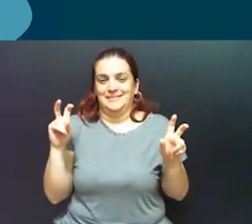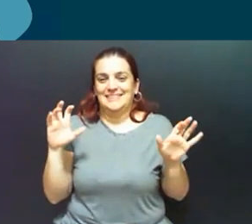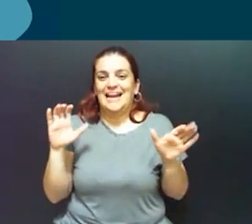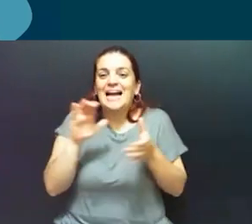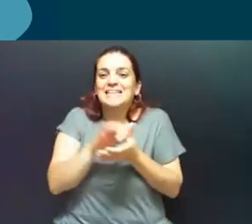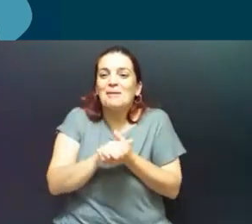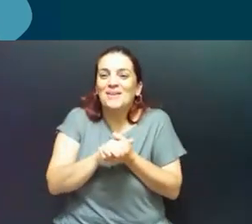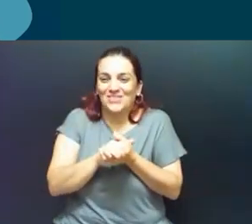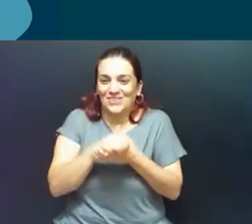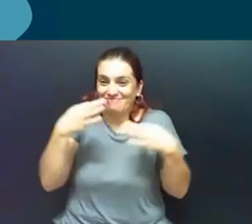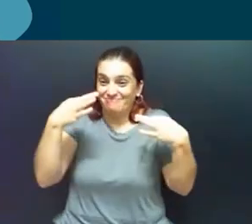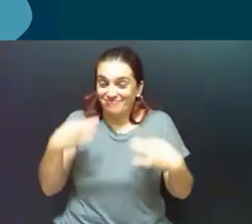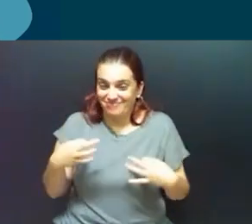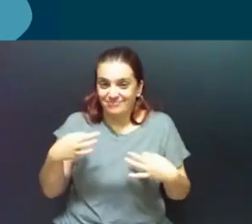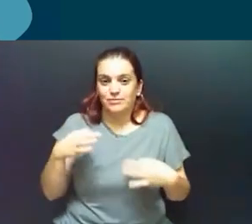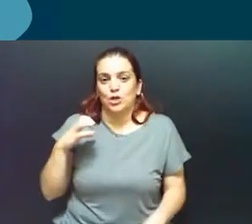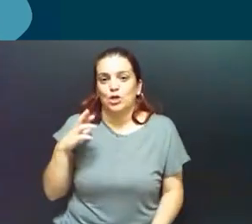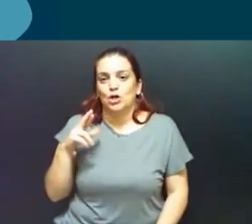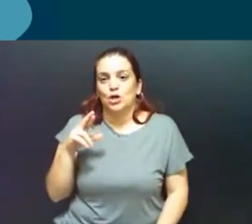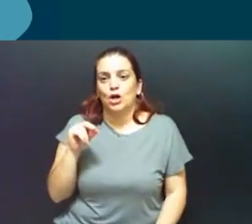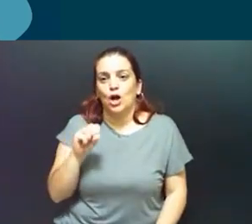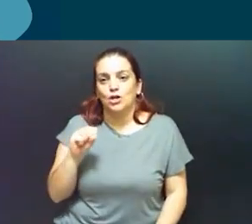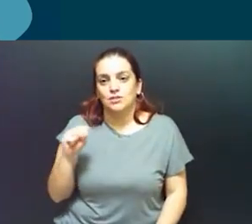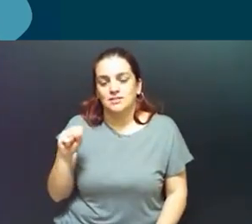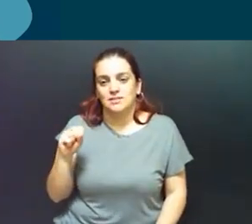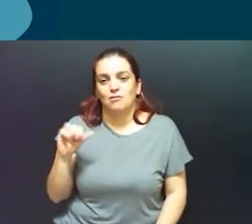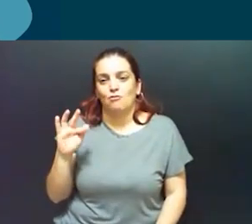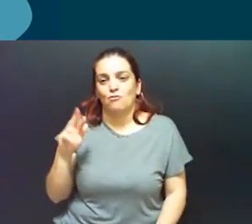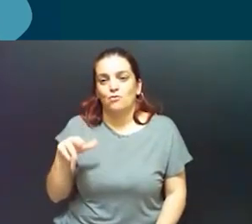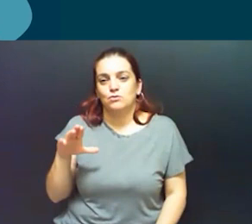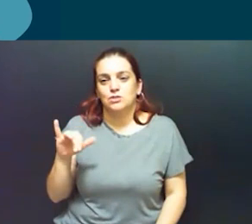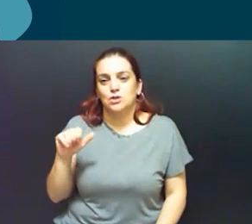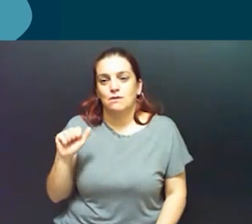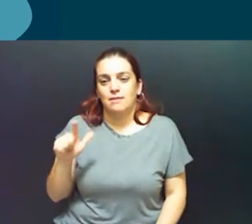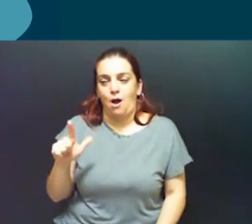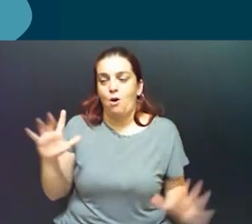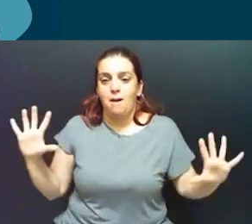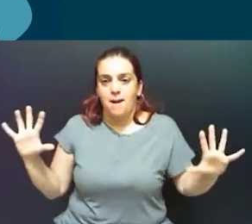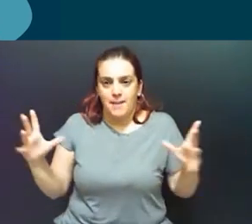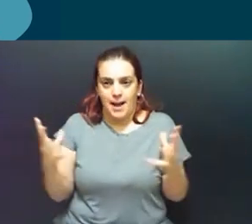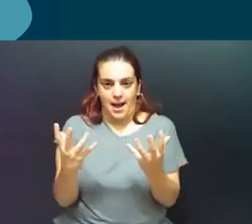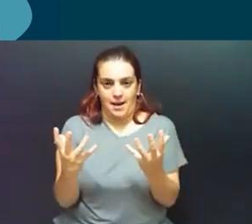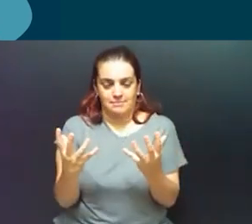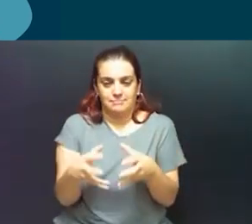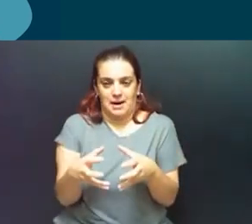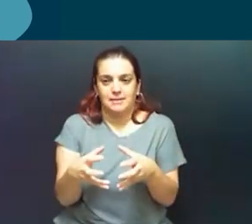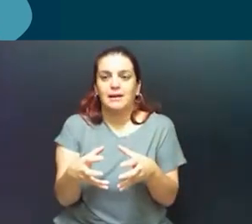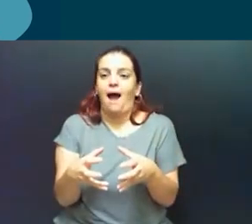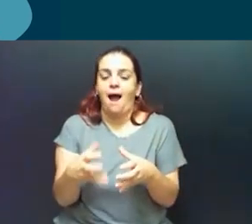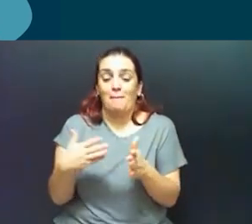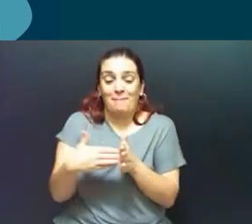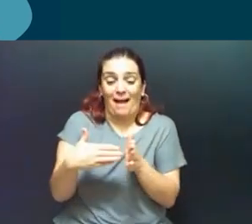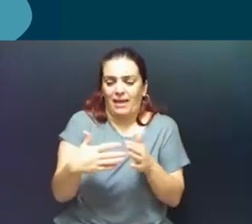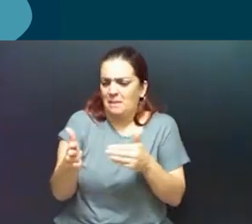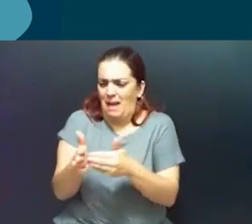justamente a gente trabalhar com times cross-funcionais, porque isso começa a eliminar algumas barreiras que são esses silos. Então, a partir do momento que entra um